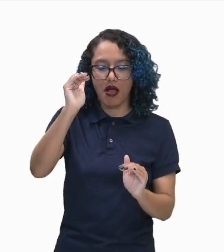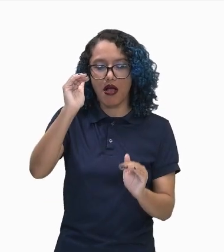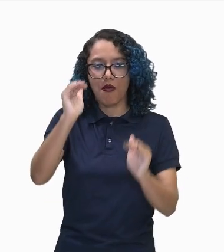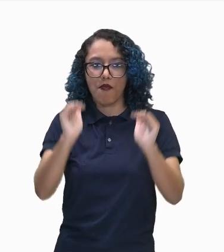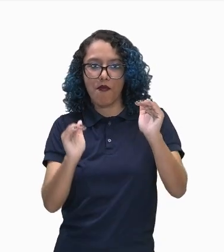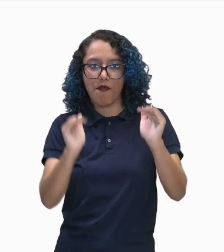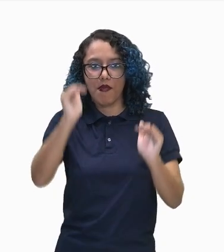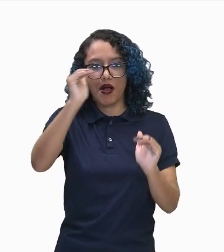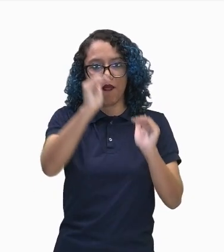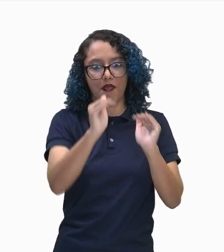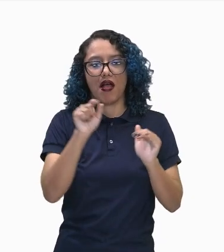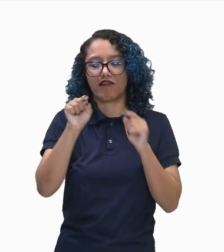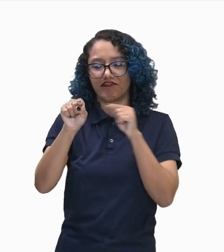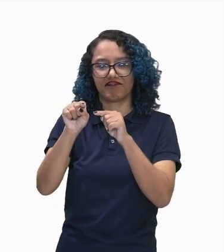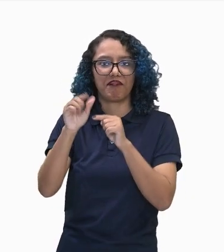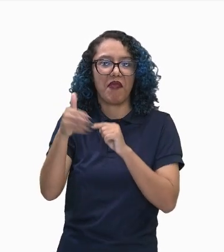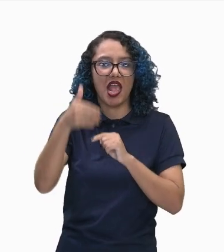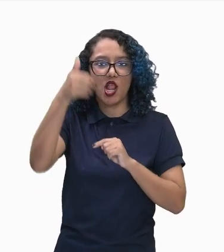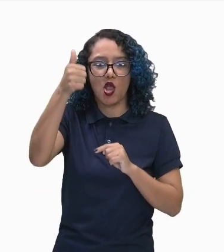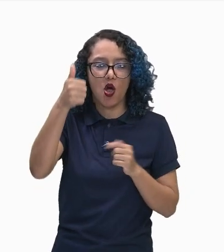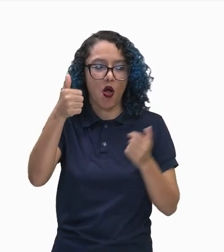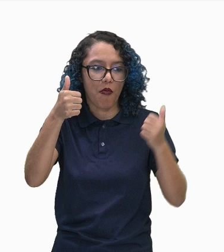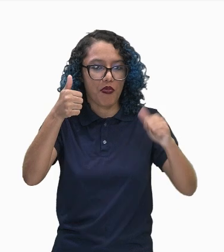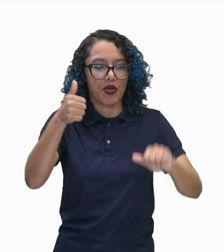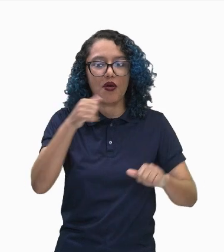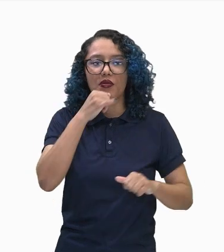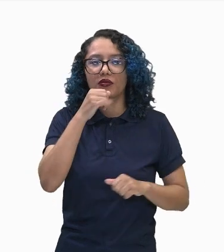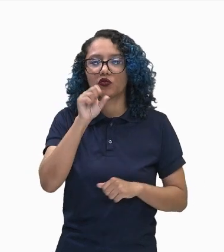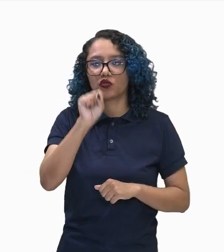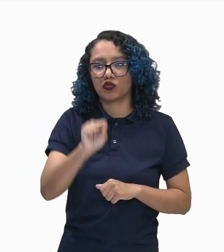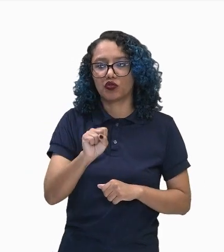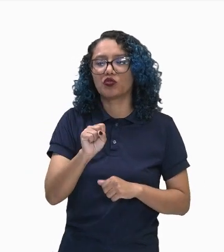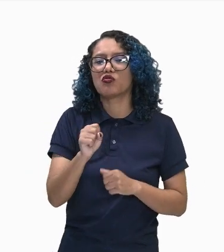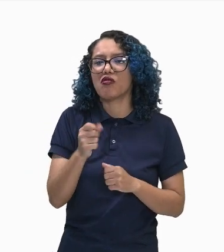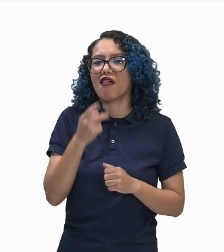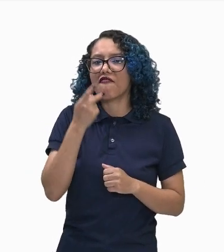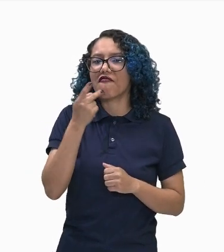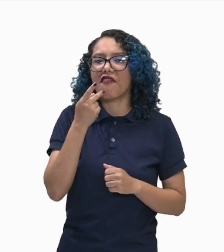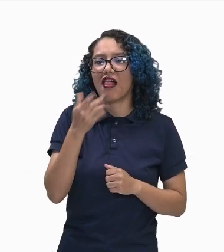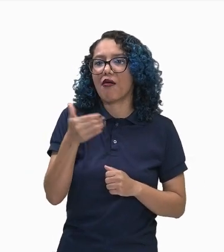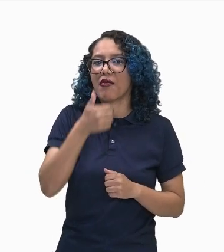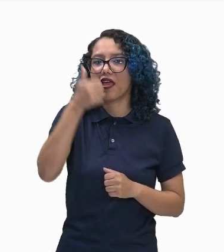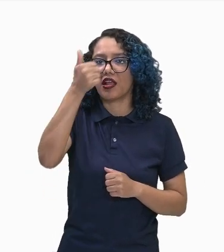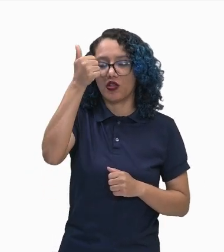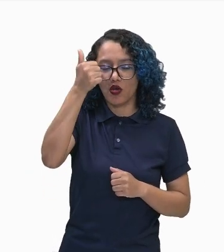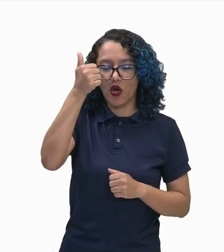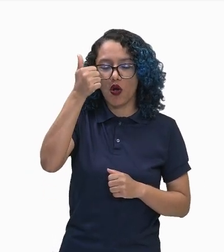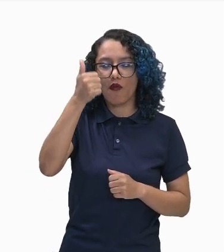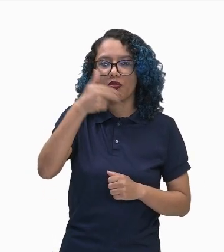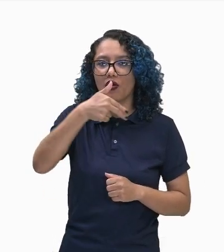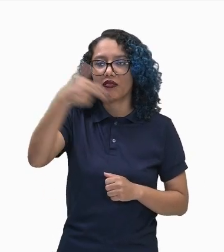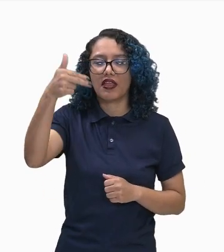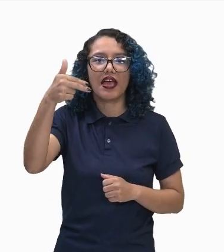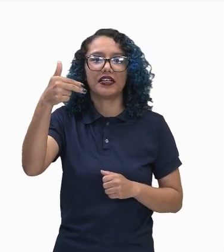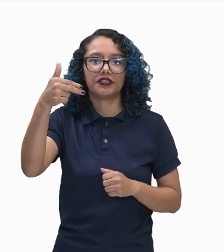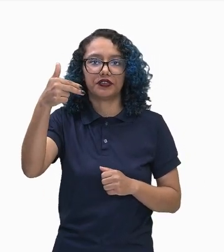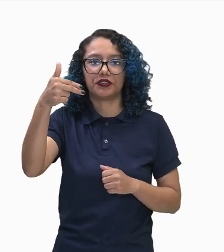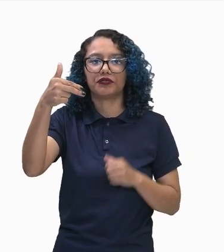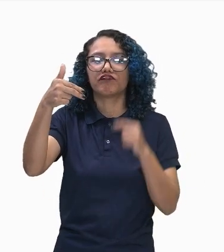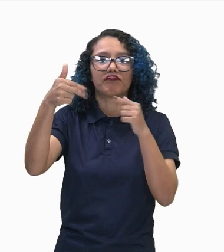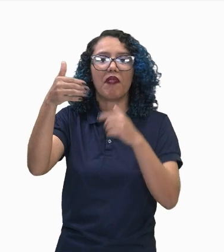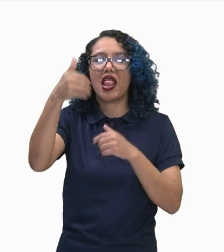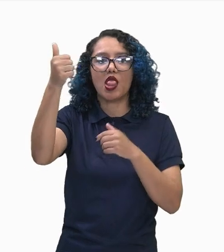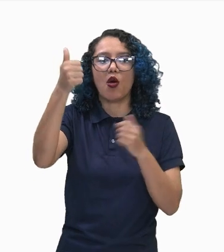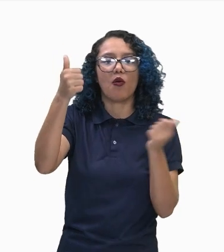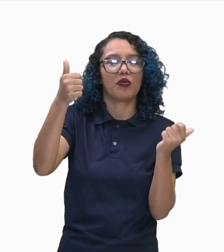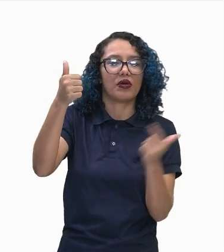ele é que sabe tudo. O Sul acha que fala melhor do que o Norte. O Nordeste acha que fala melhor do que